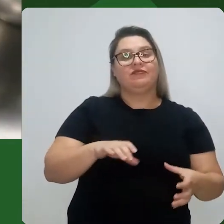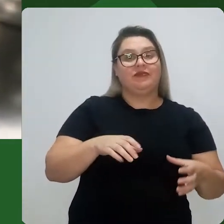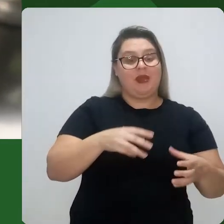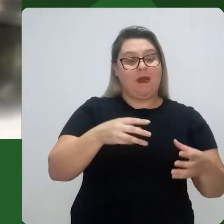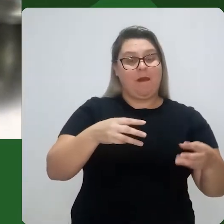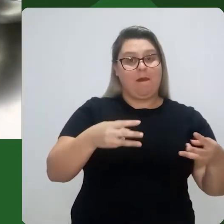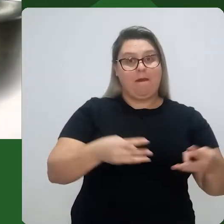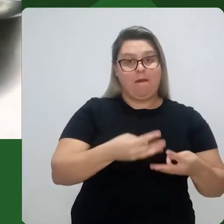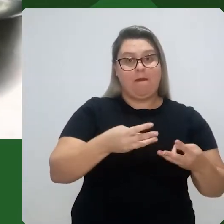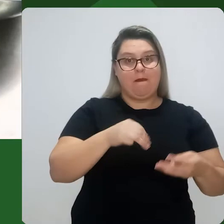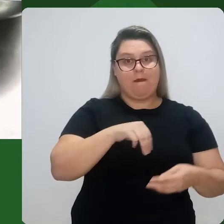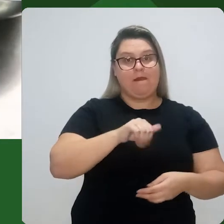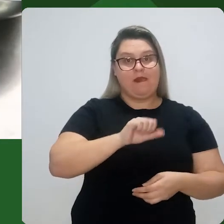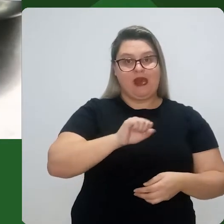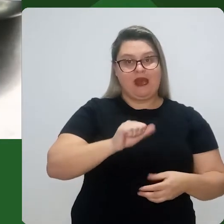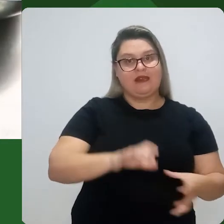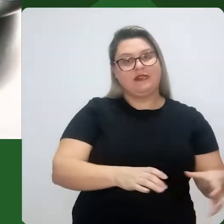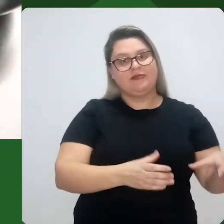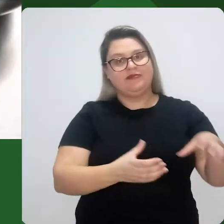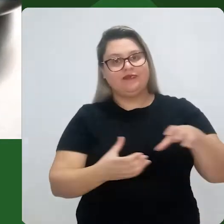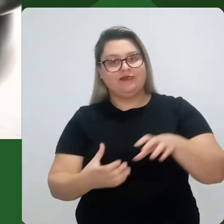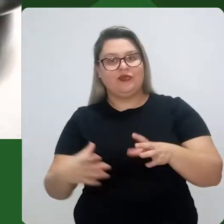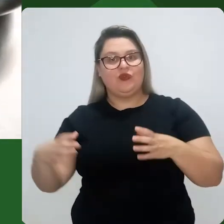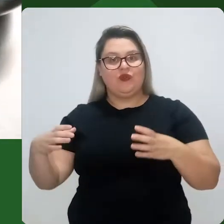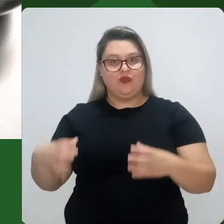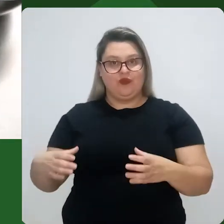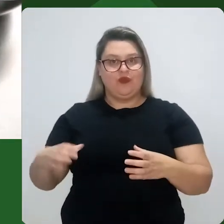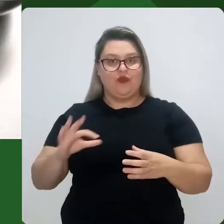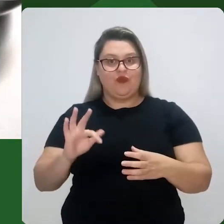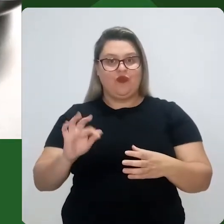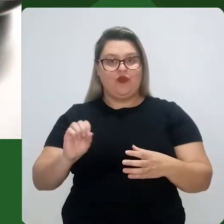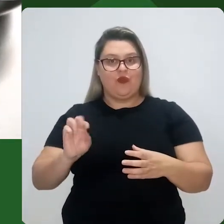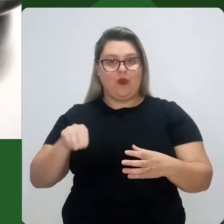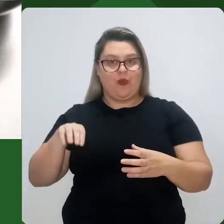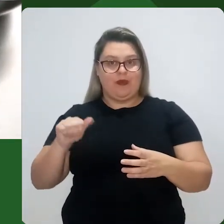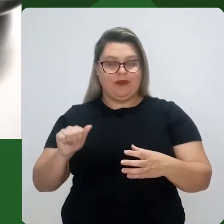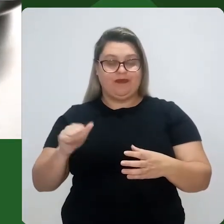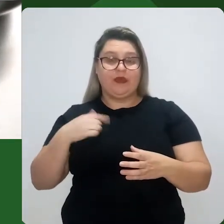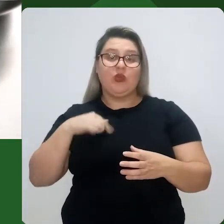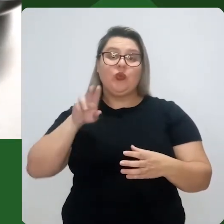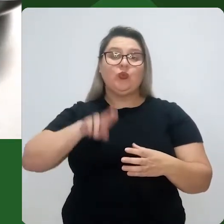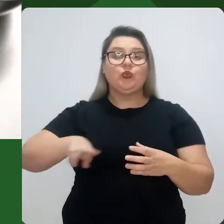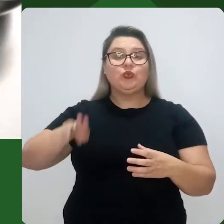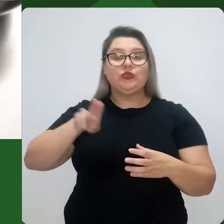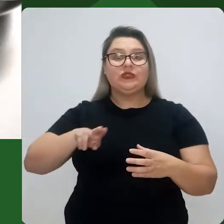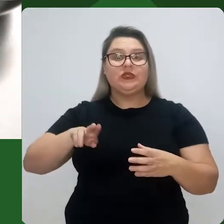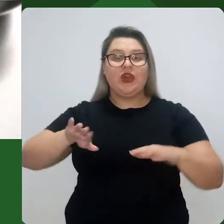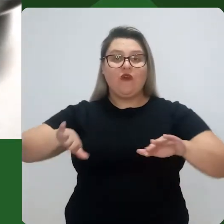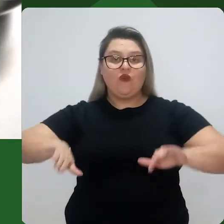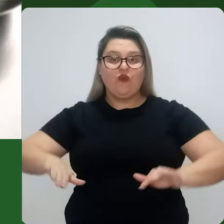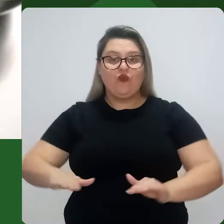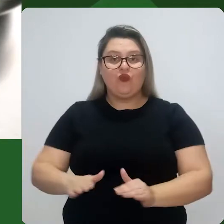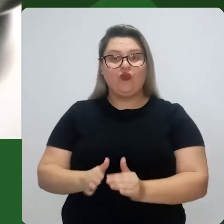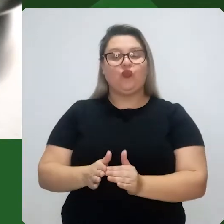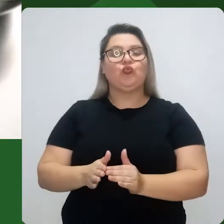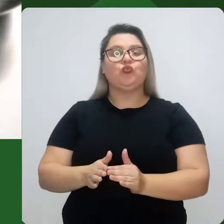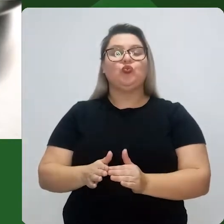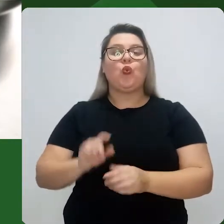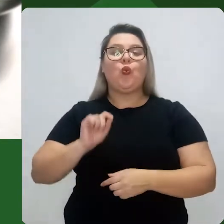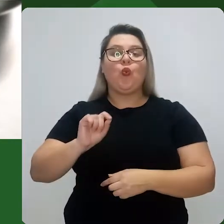massa na forma. Eu utilizei apenas no